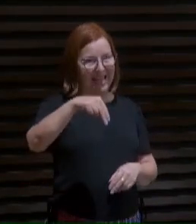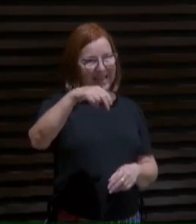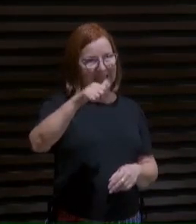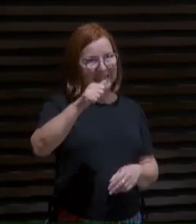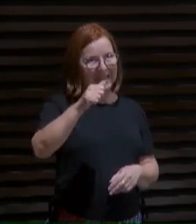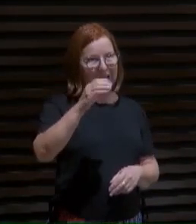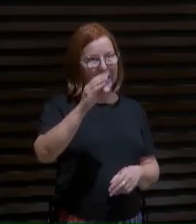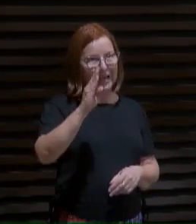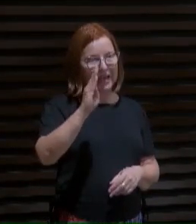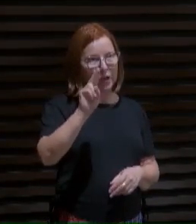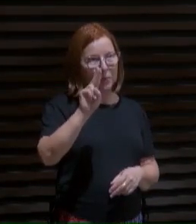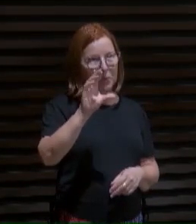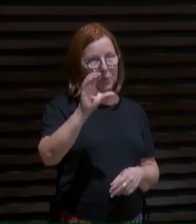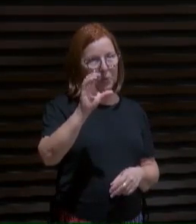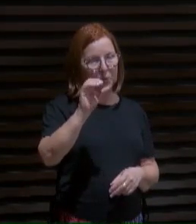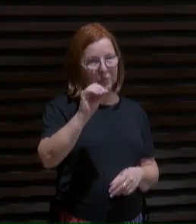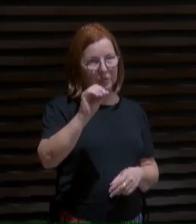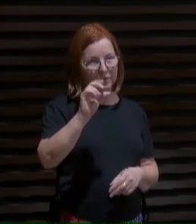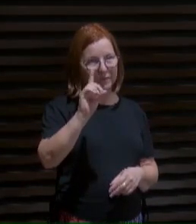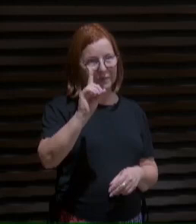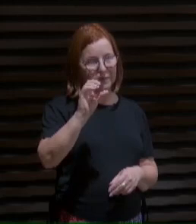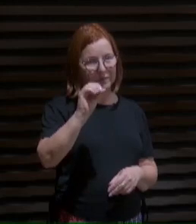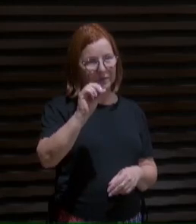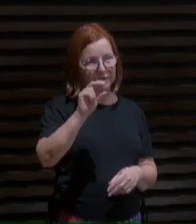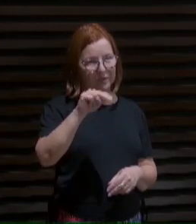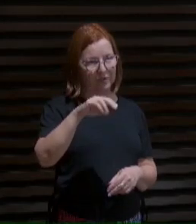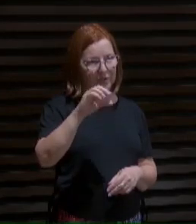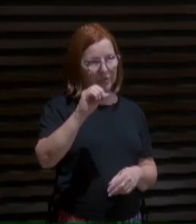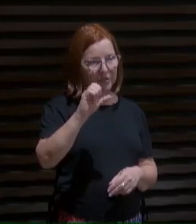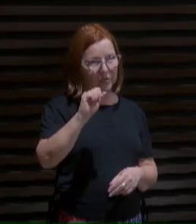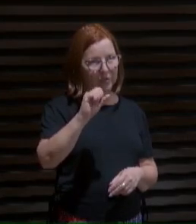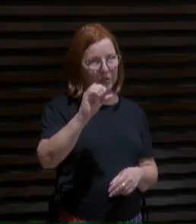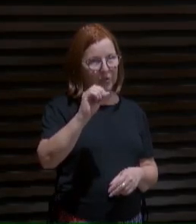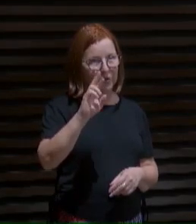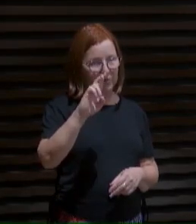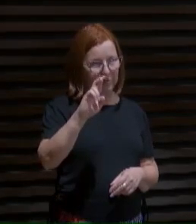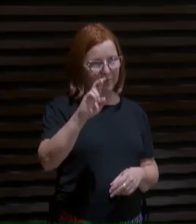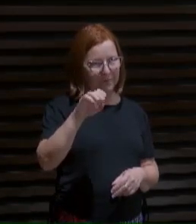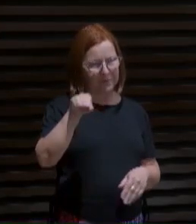o sonho de Nabucodonosor, que é uma estátua muito, muito